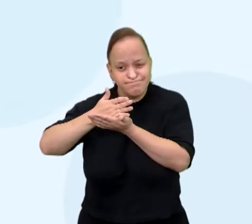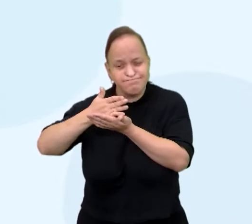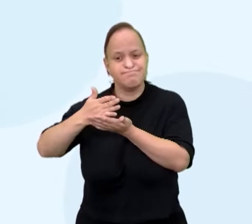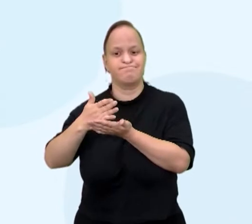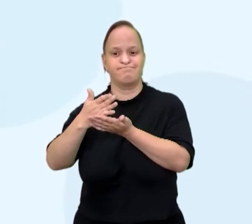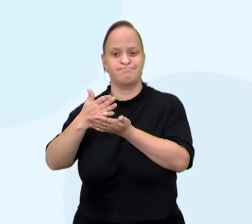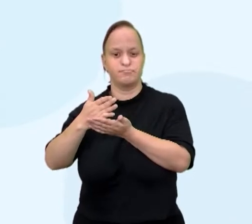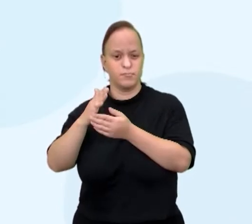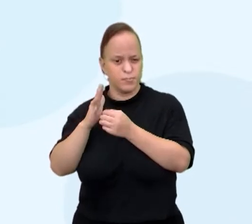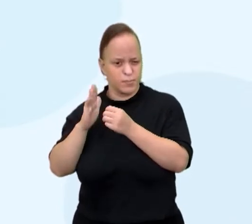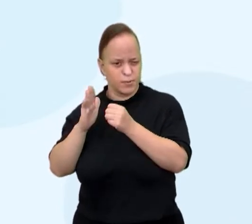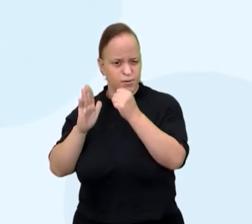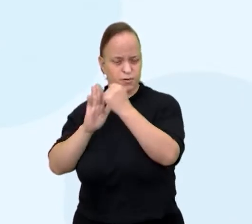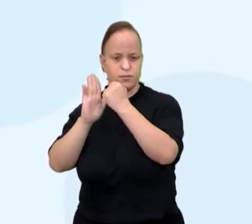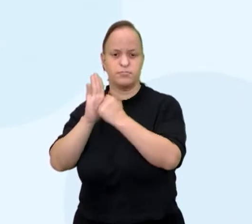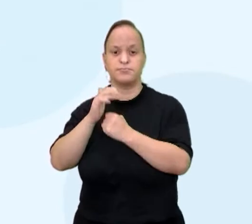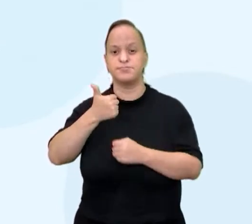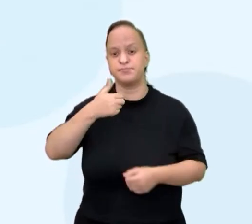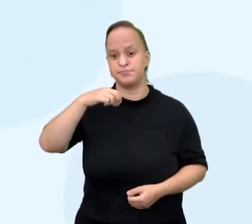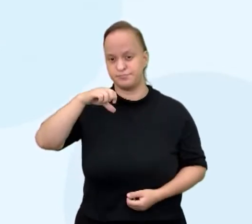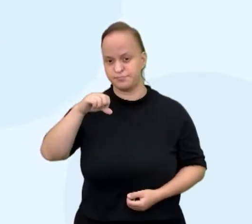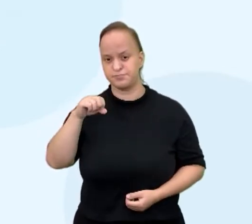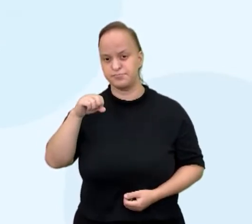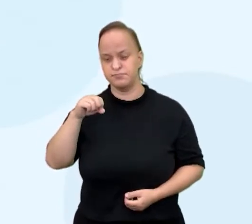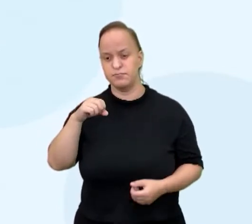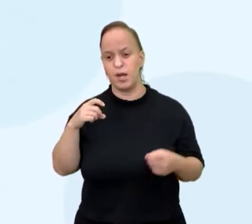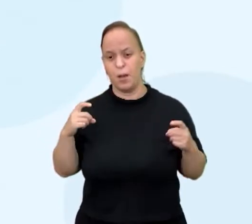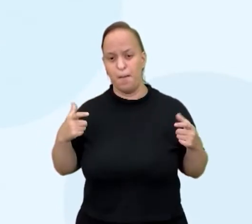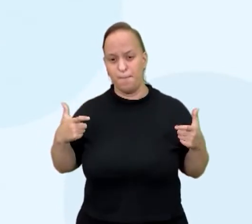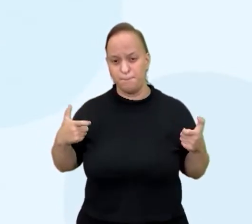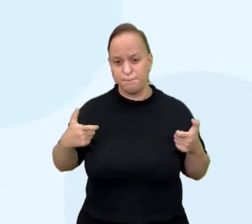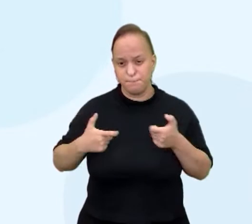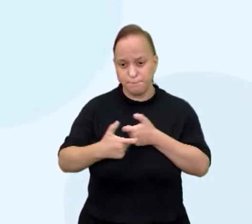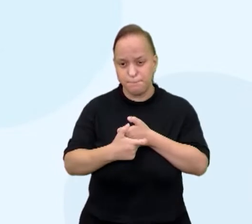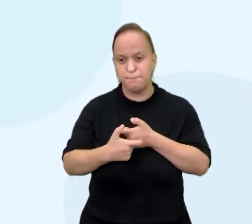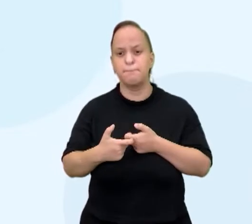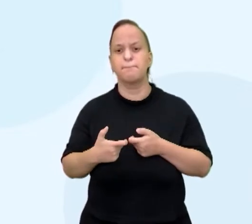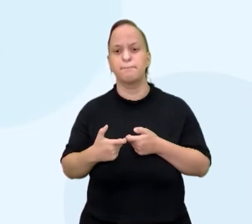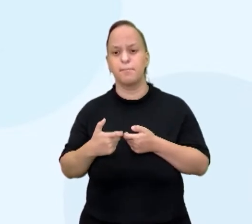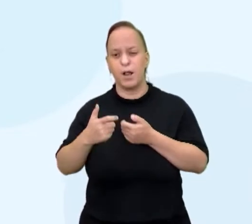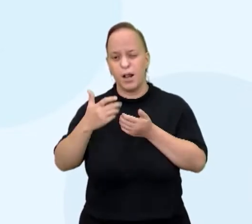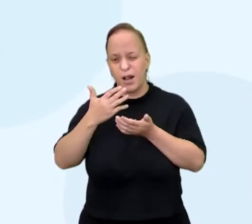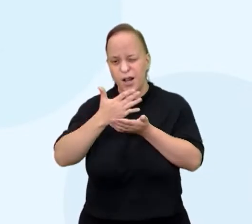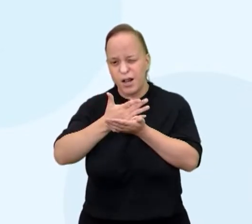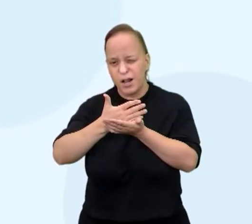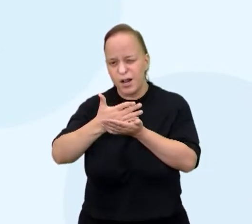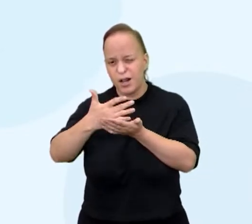Guerra Franco-Prussiana, em 1871, e durou até a eclosão da Primeira Guerra Mundial, em